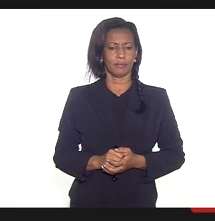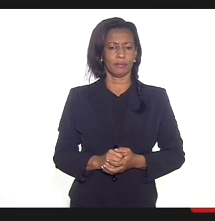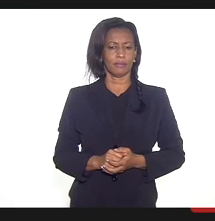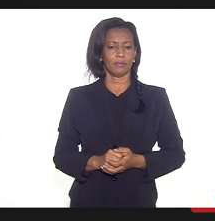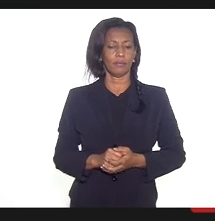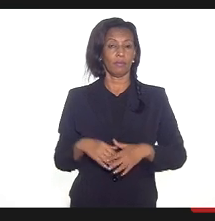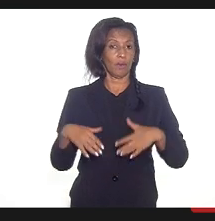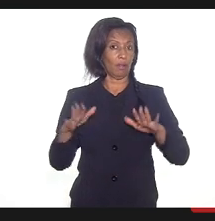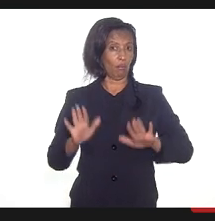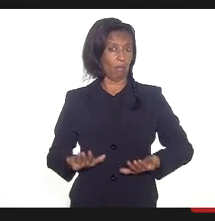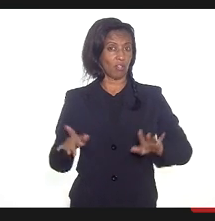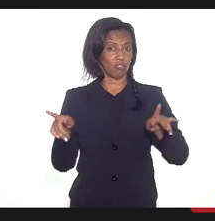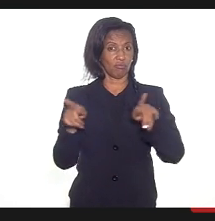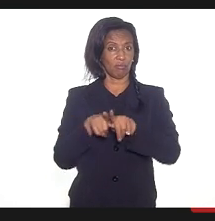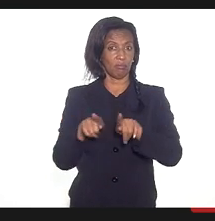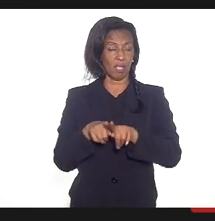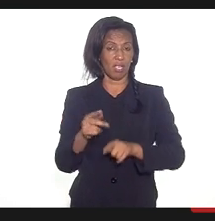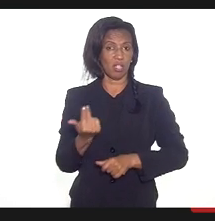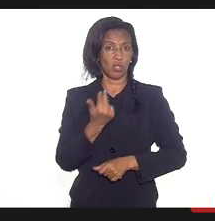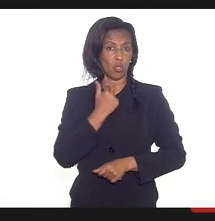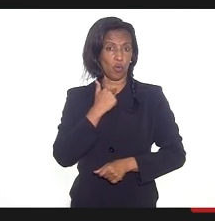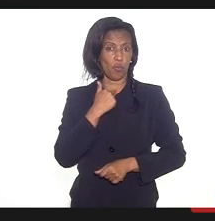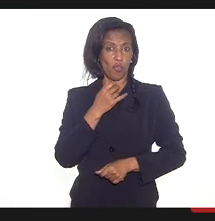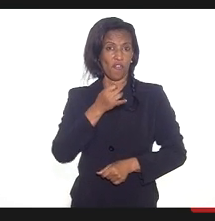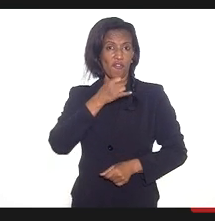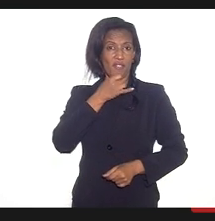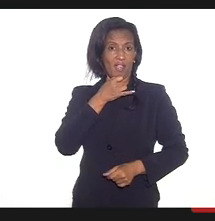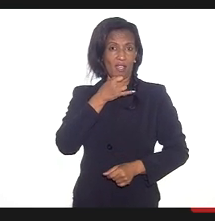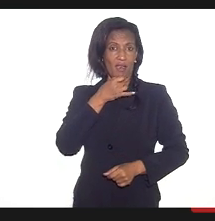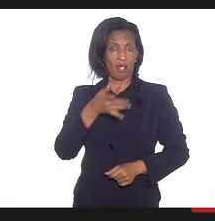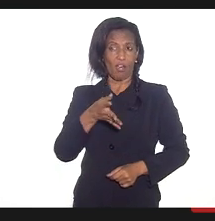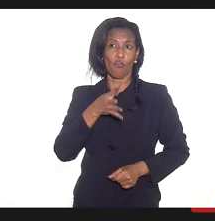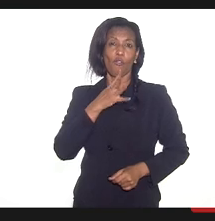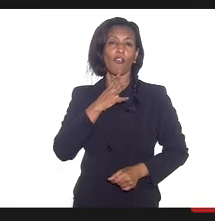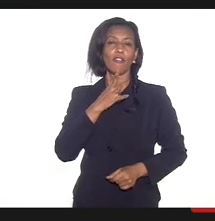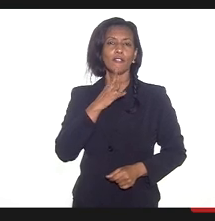No entanto, o Brasil não pode ficar